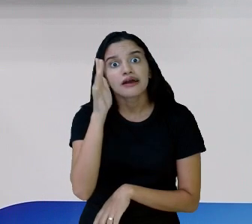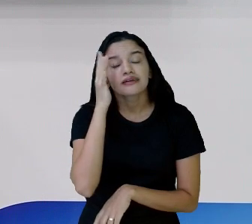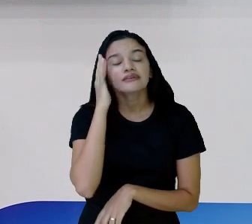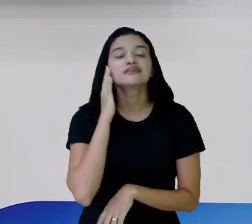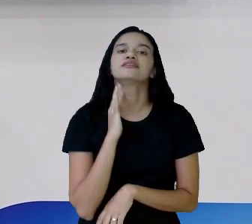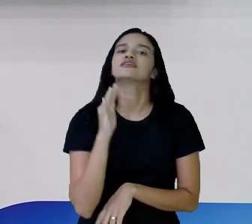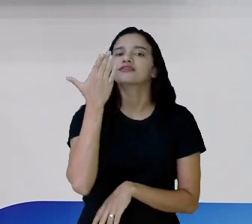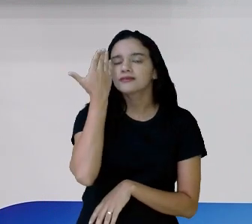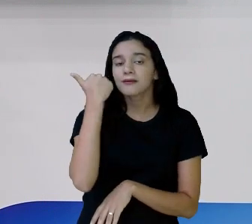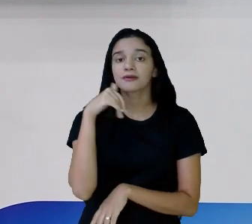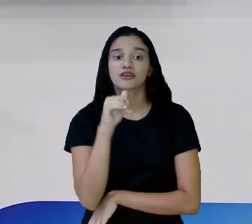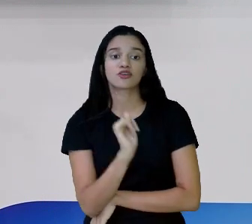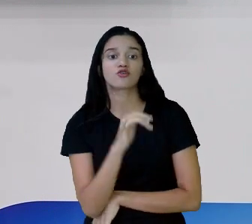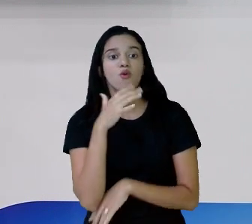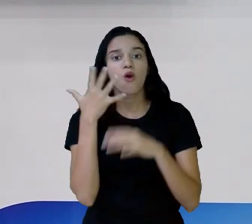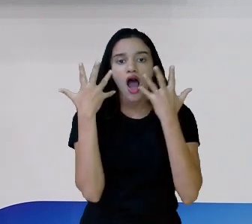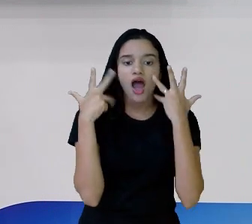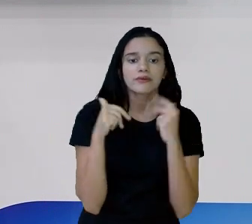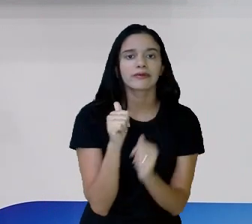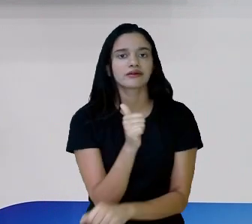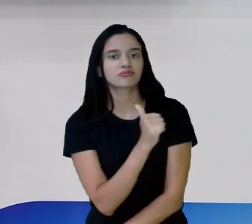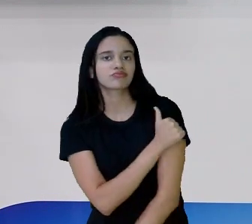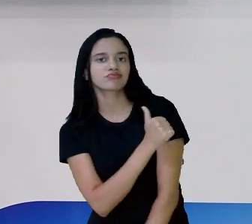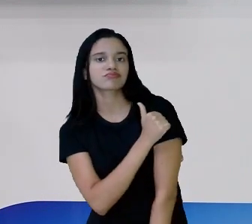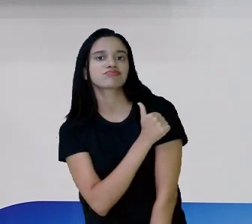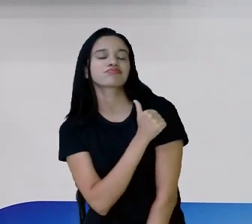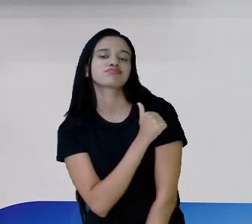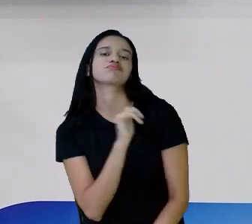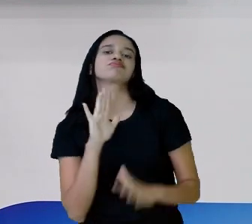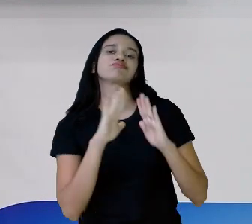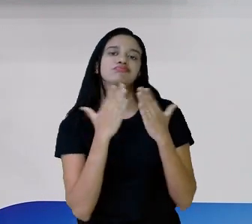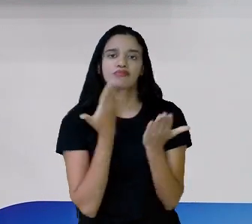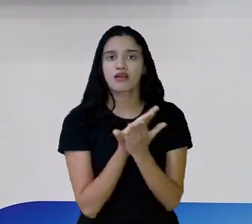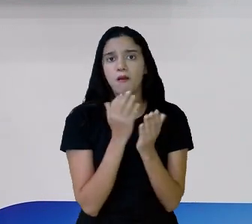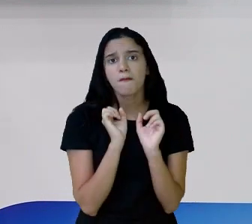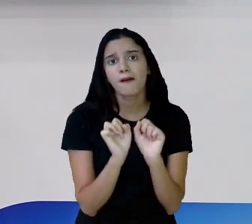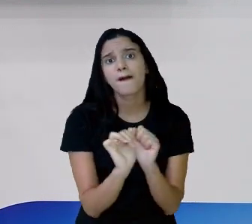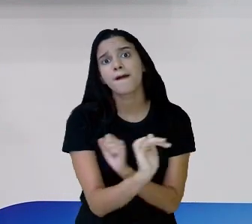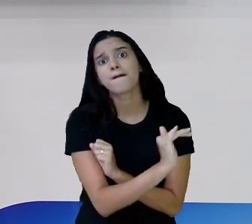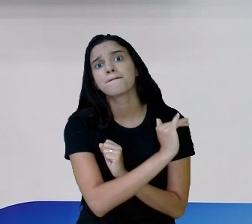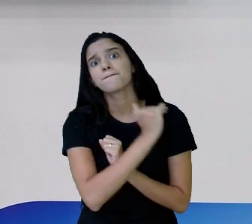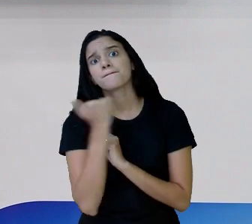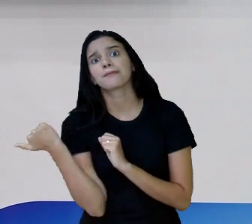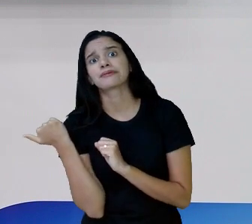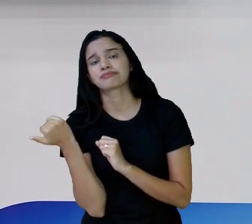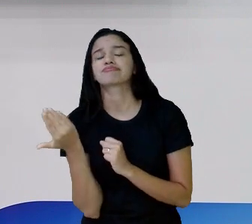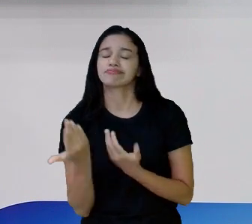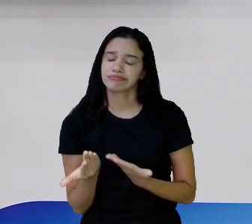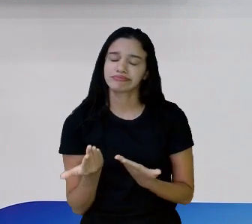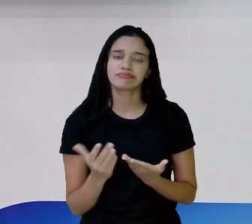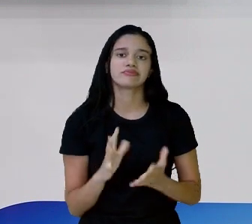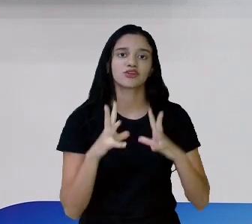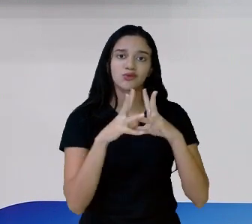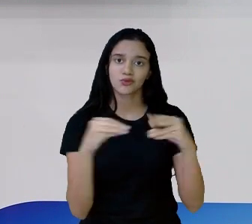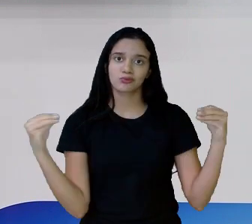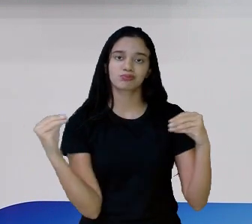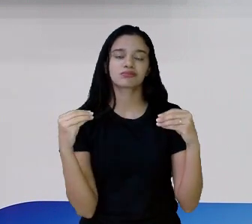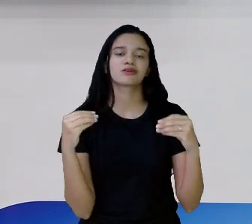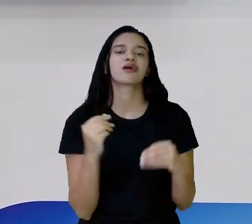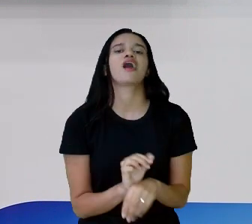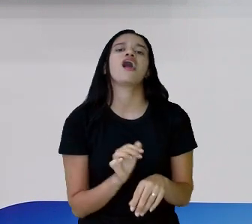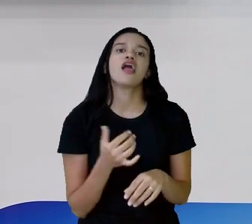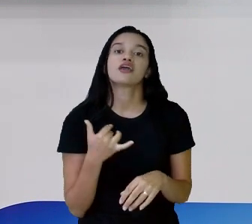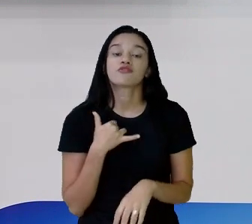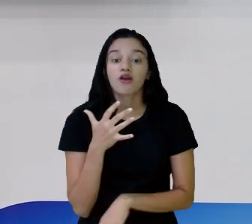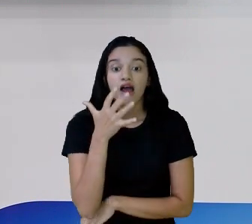ela saber que aquele animalzinho que era seu aluno na escola da bicharada poderia morrer e parar de existir ali a sua espécie. Então, ela ficou